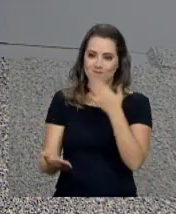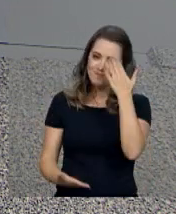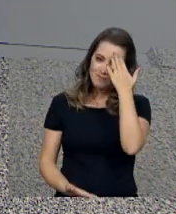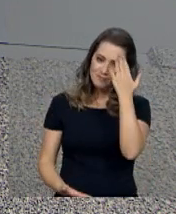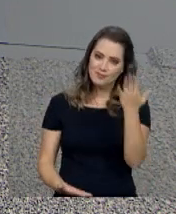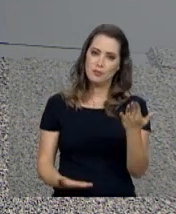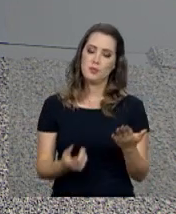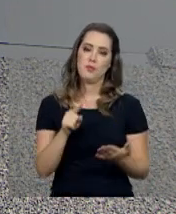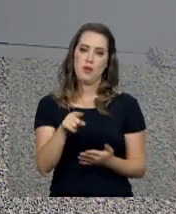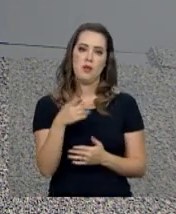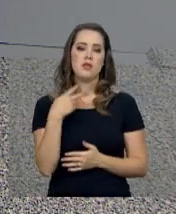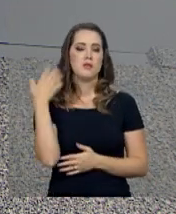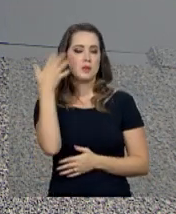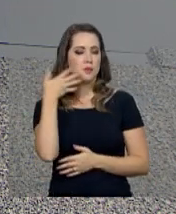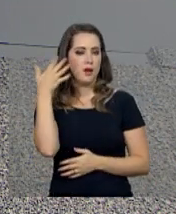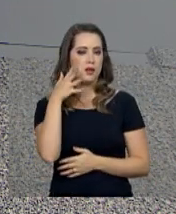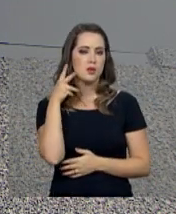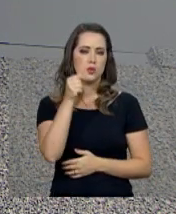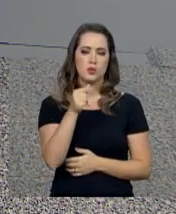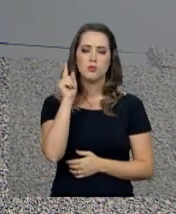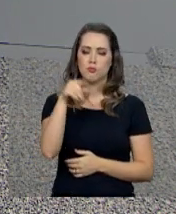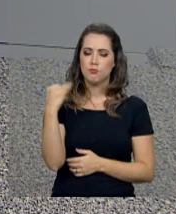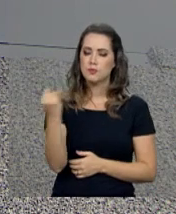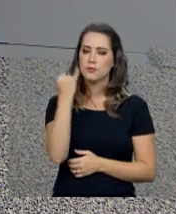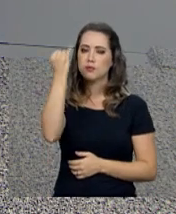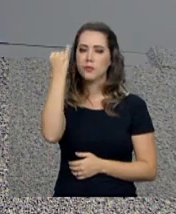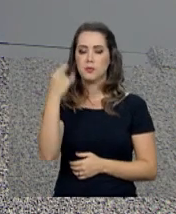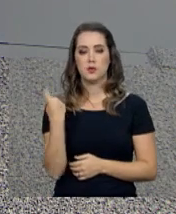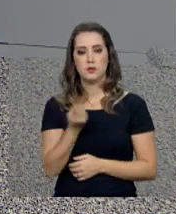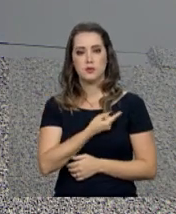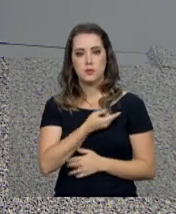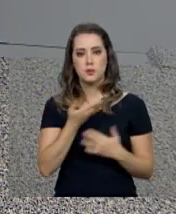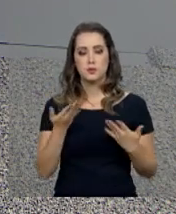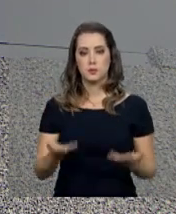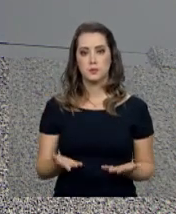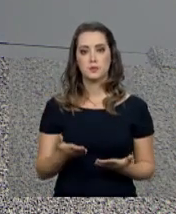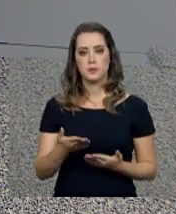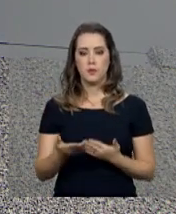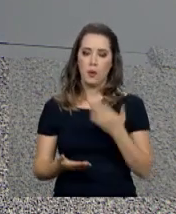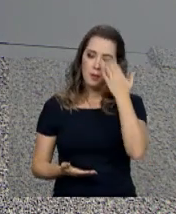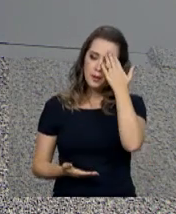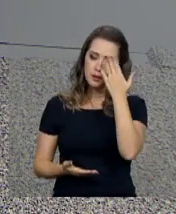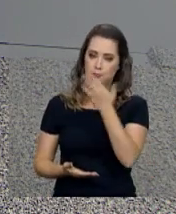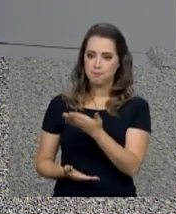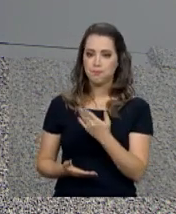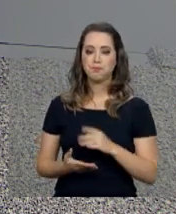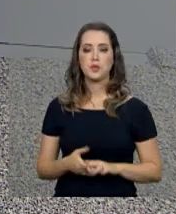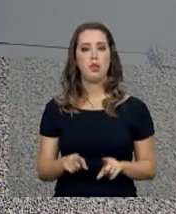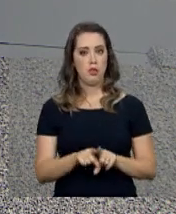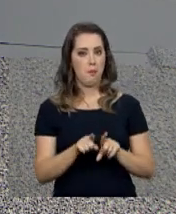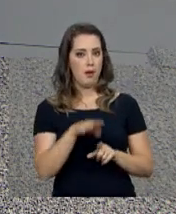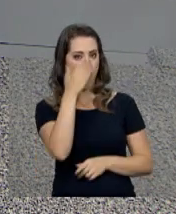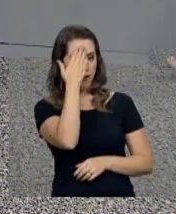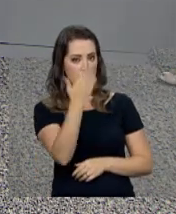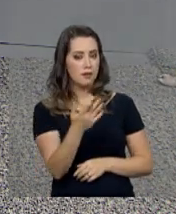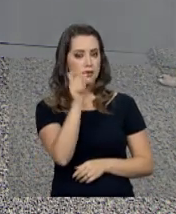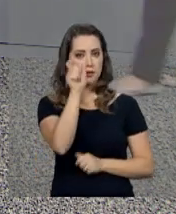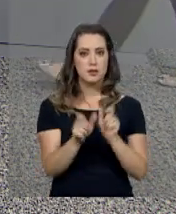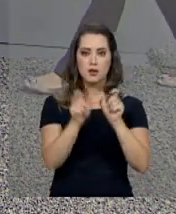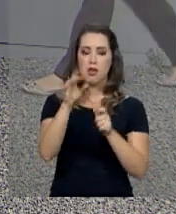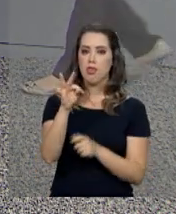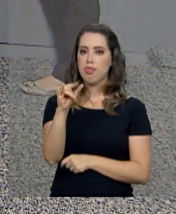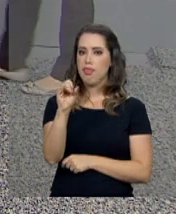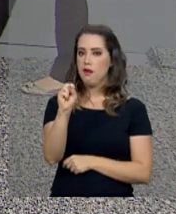comentários à pelos seus esclarecimentos foram enriquecedores para todos nós da brigada você eu agradeço também a participação de